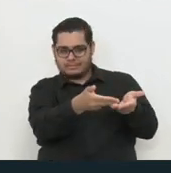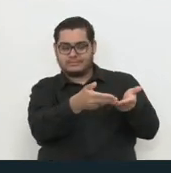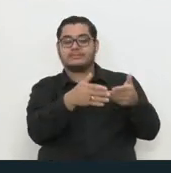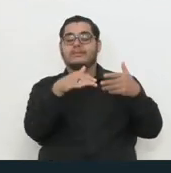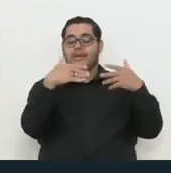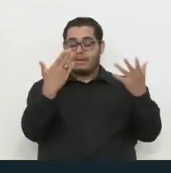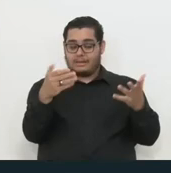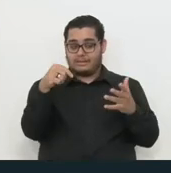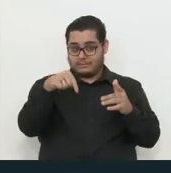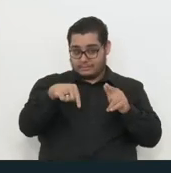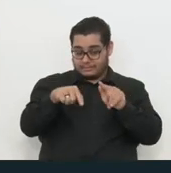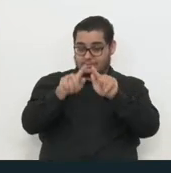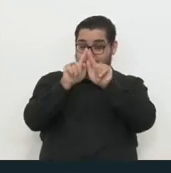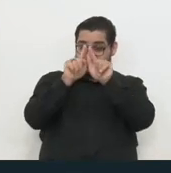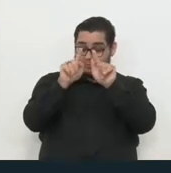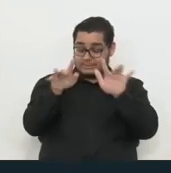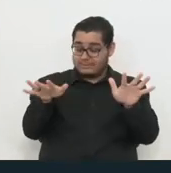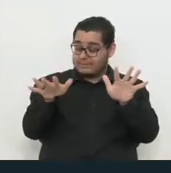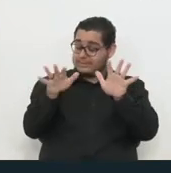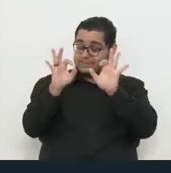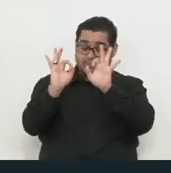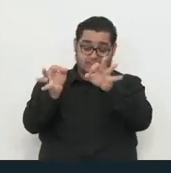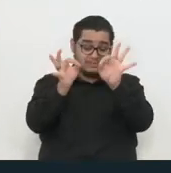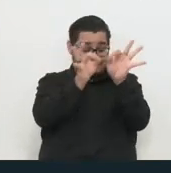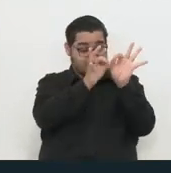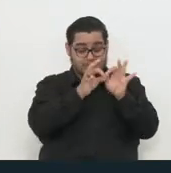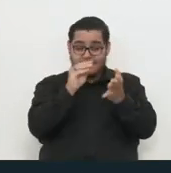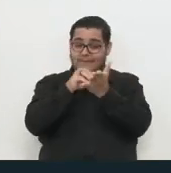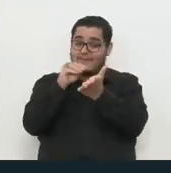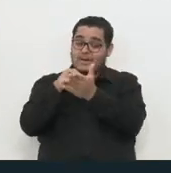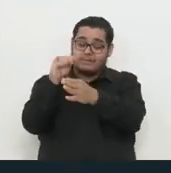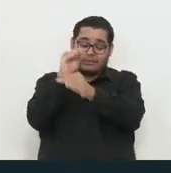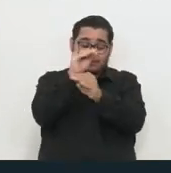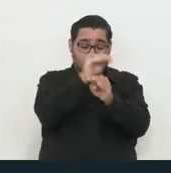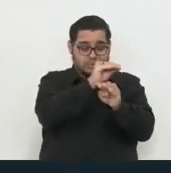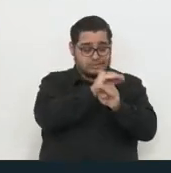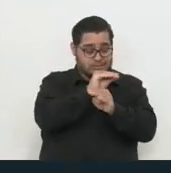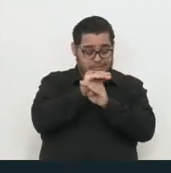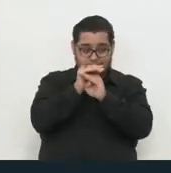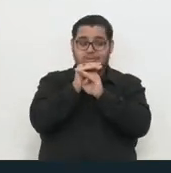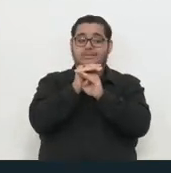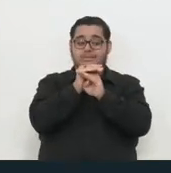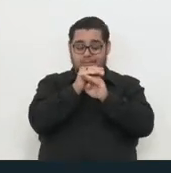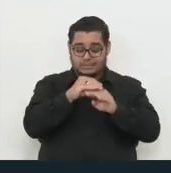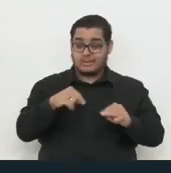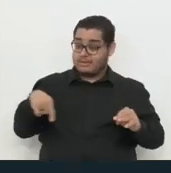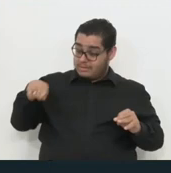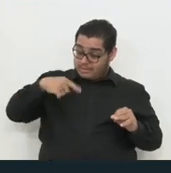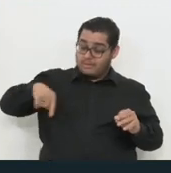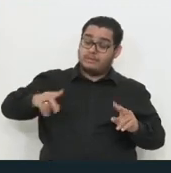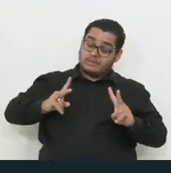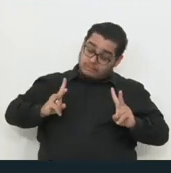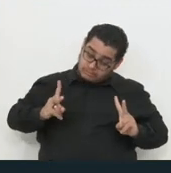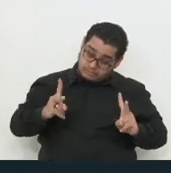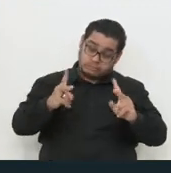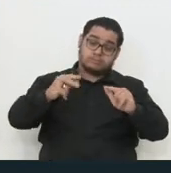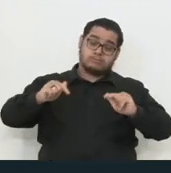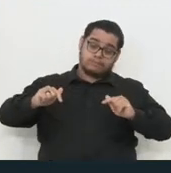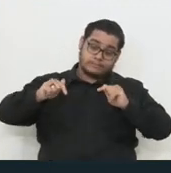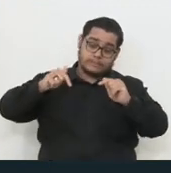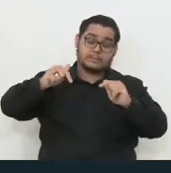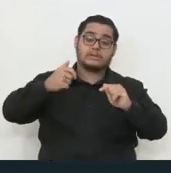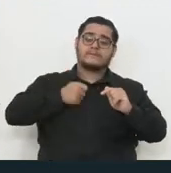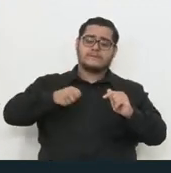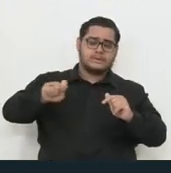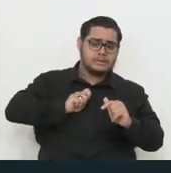para concluir Presidente as zeladoria tão calço caótica a gente vai continuar fazendo nosso papel vai continuar fiscalizando né E